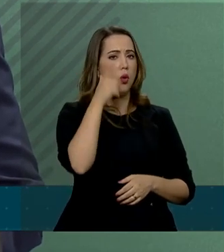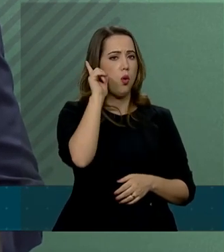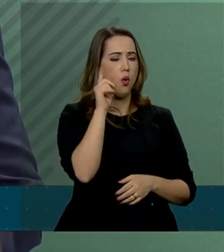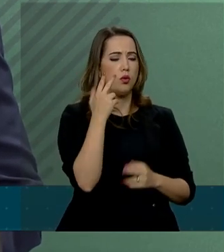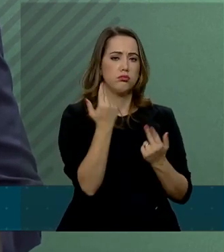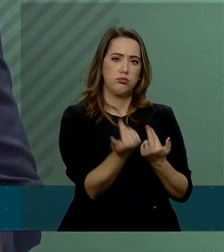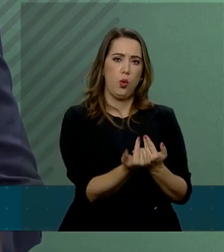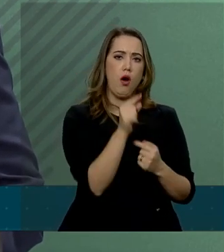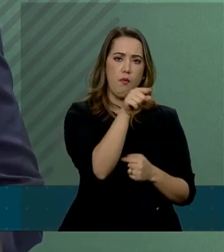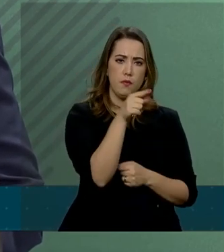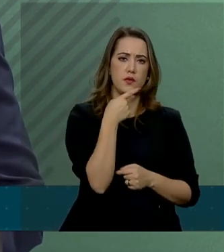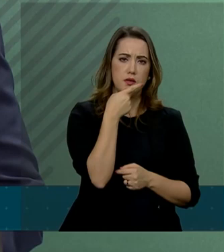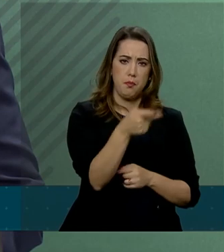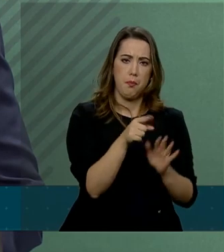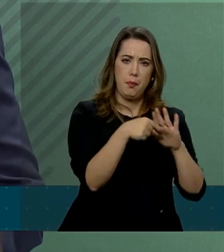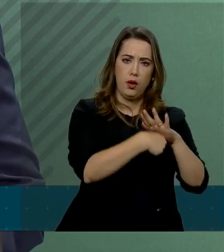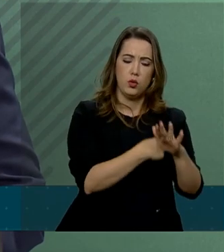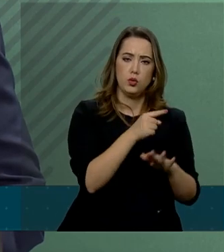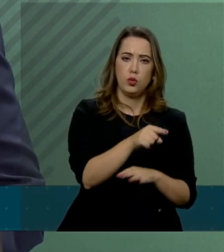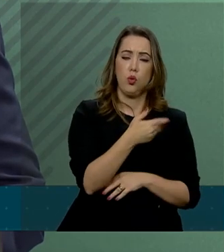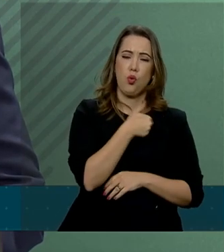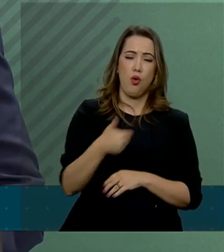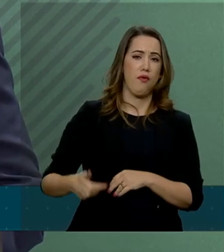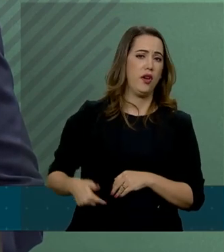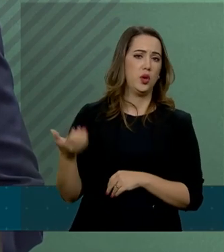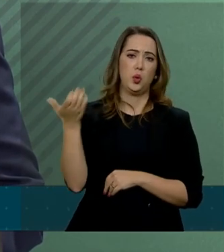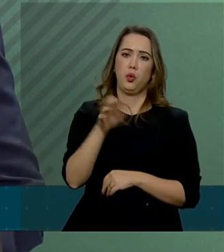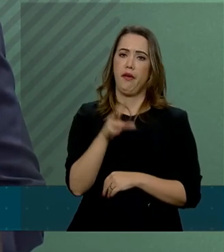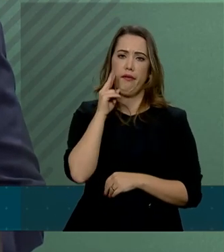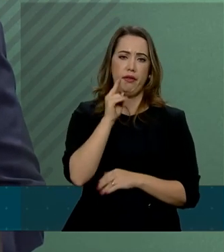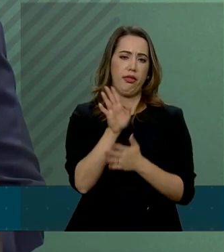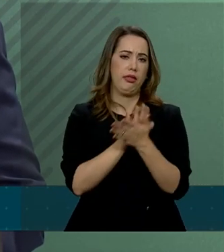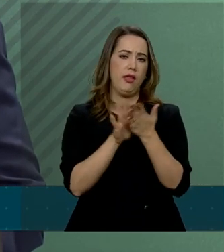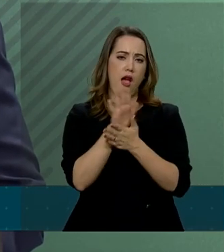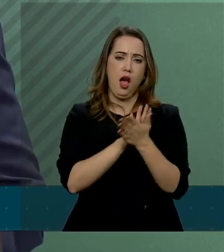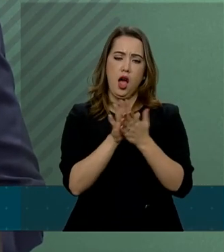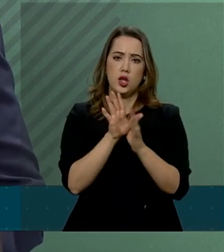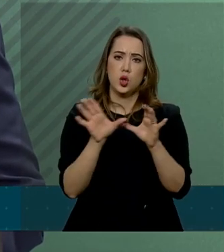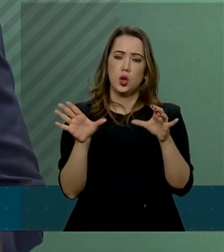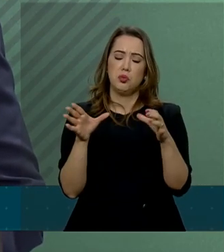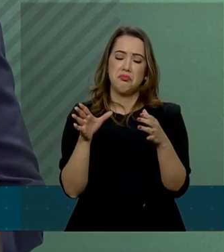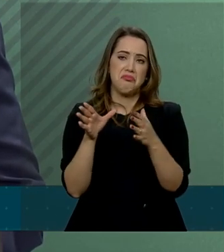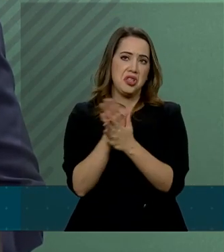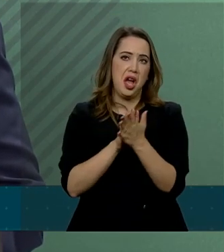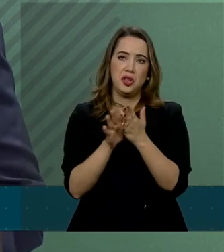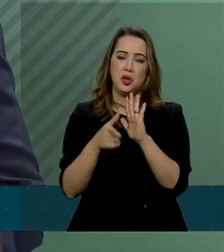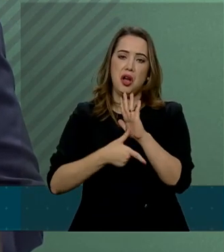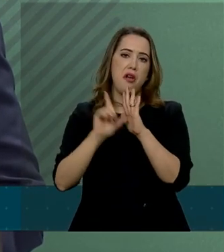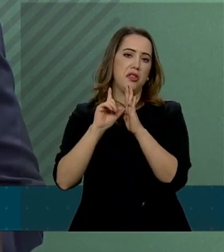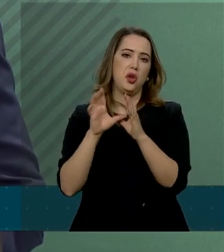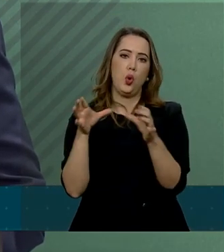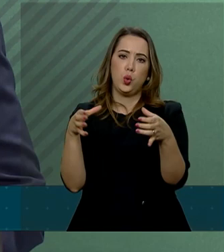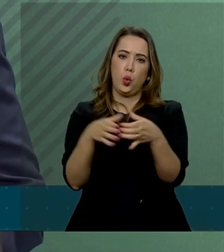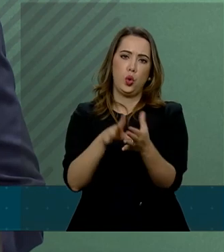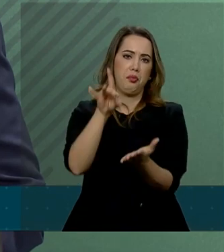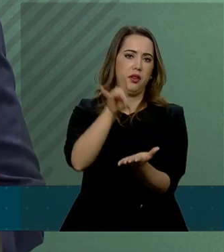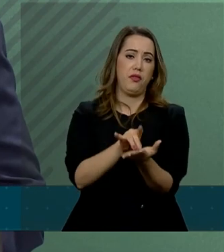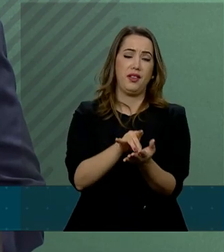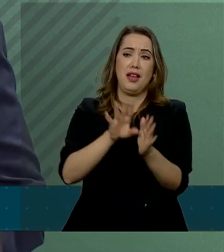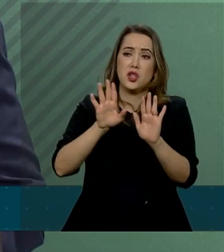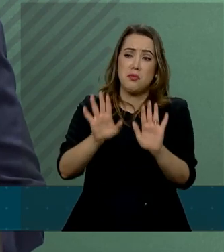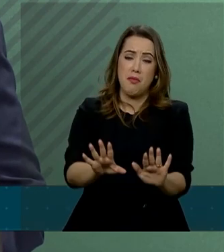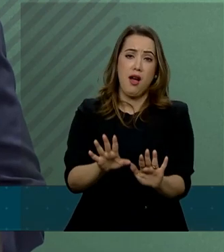governo não pretende rever atos da comissão da verdade embora o senhor presidente da república não